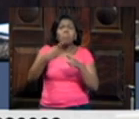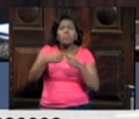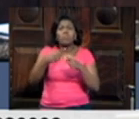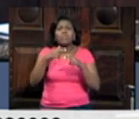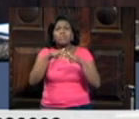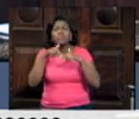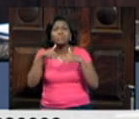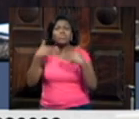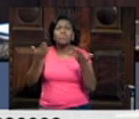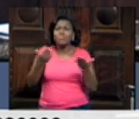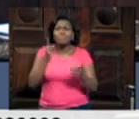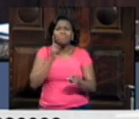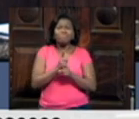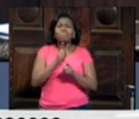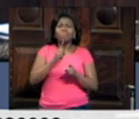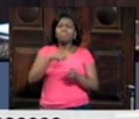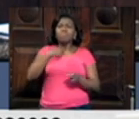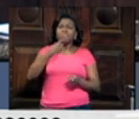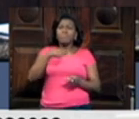convença de que